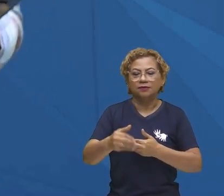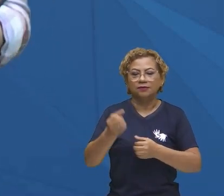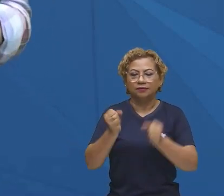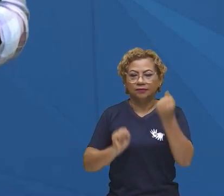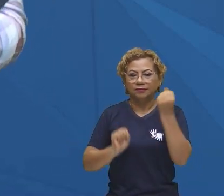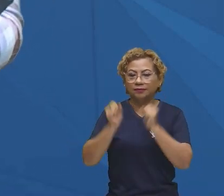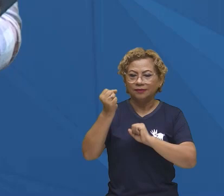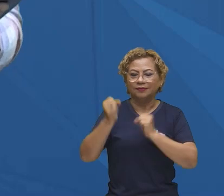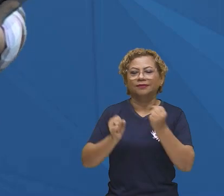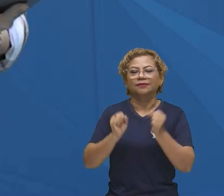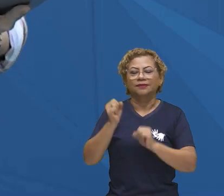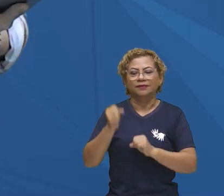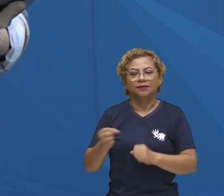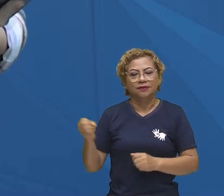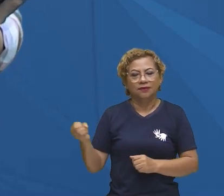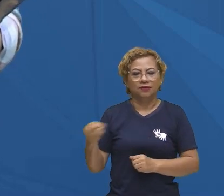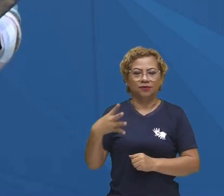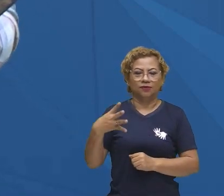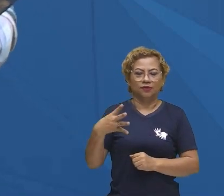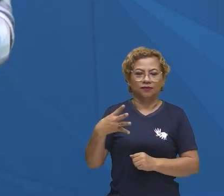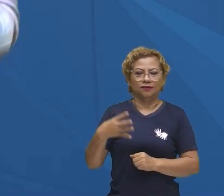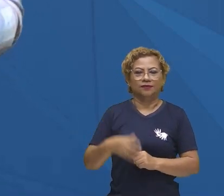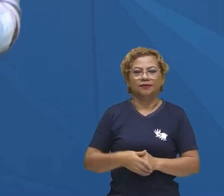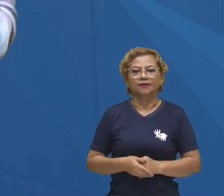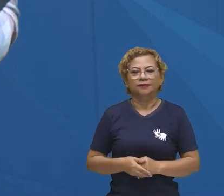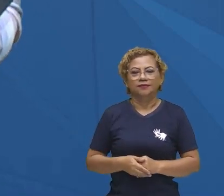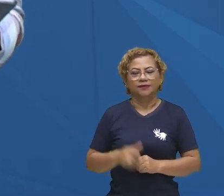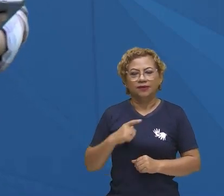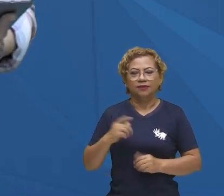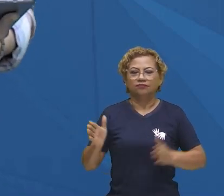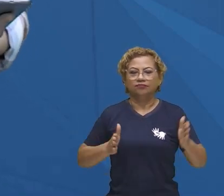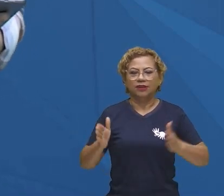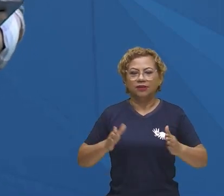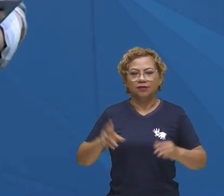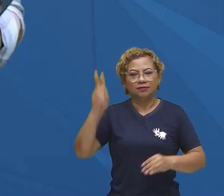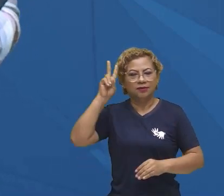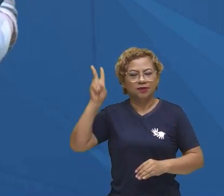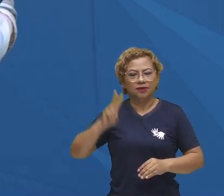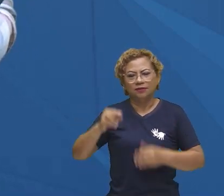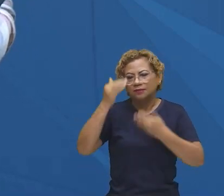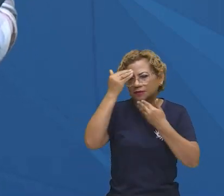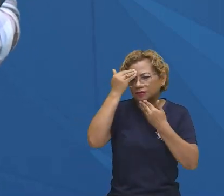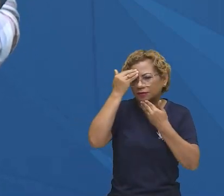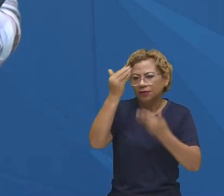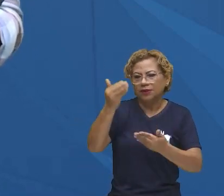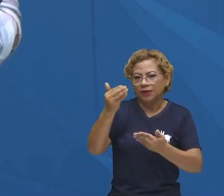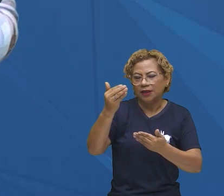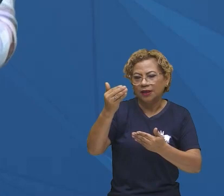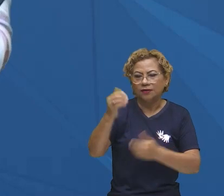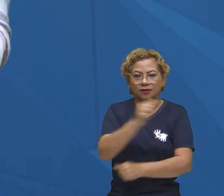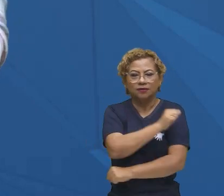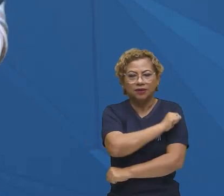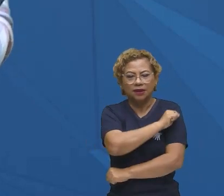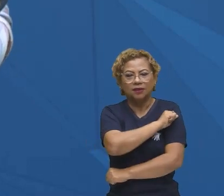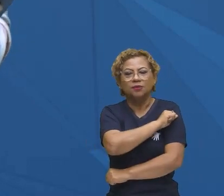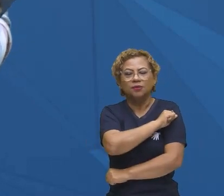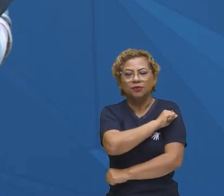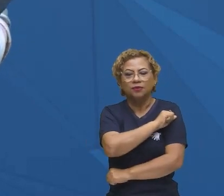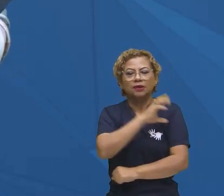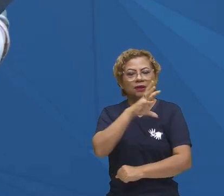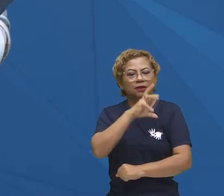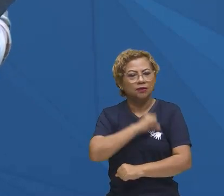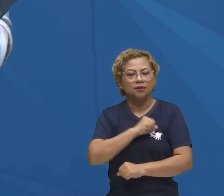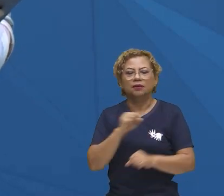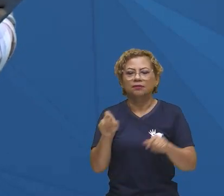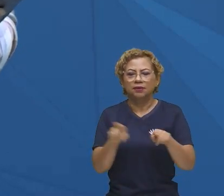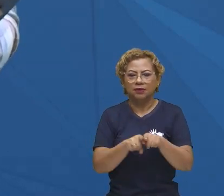gente percebe ao longo da história, não é mesmo? Muito obrigada, espero que os nossos alunos também tenham gostado e curtido muito e assistam